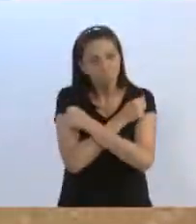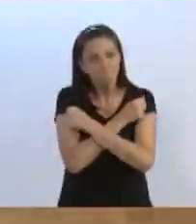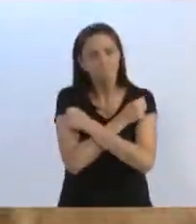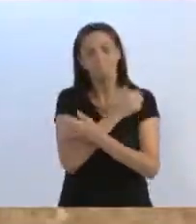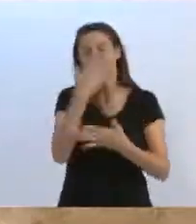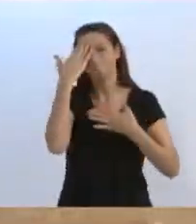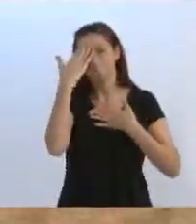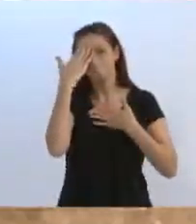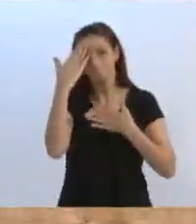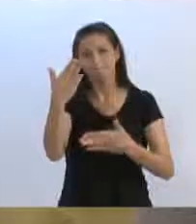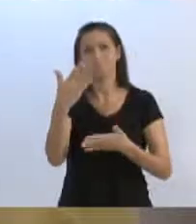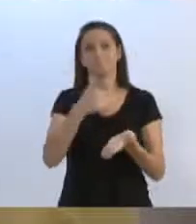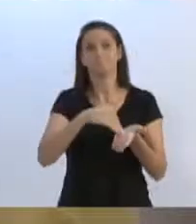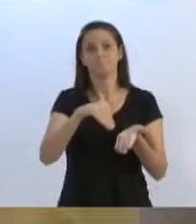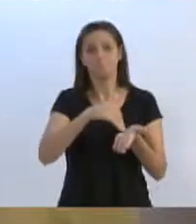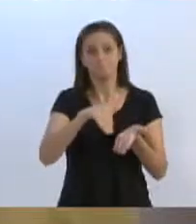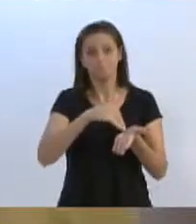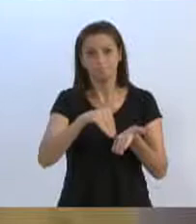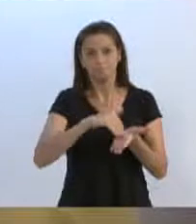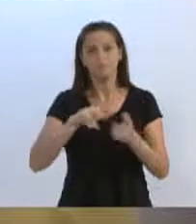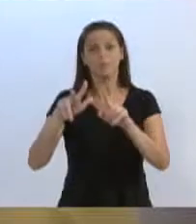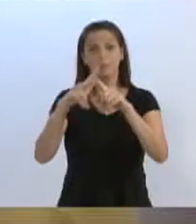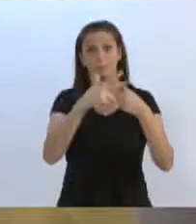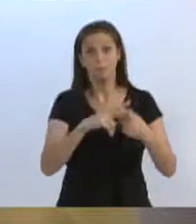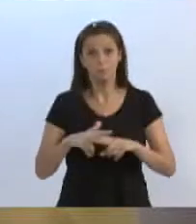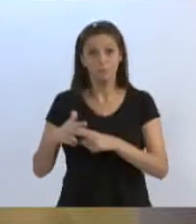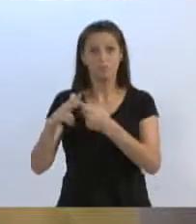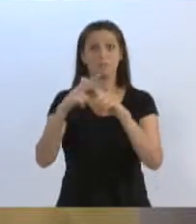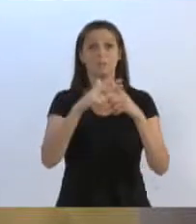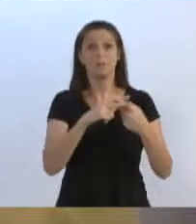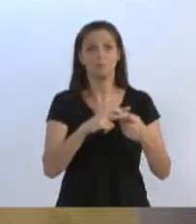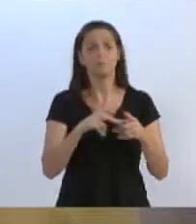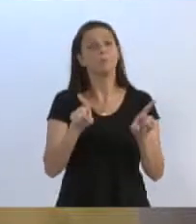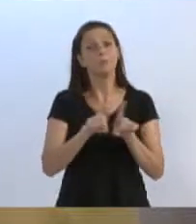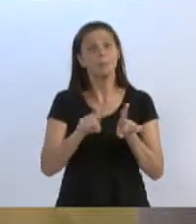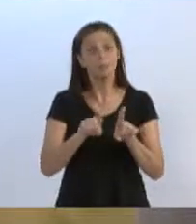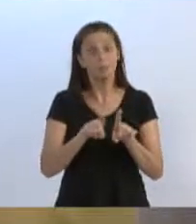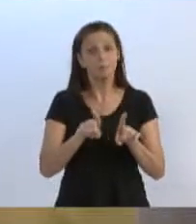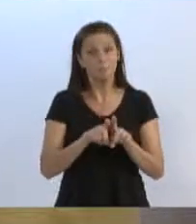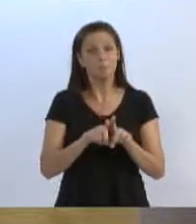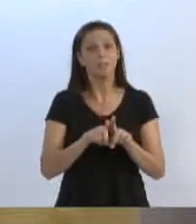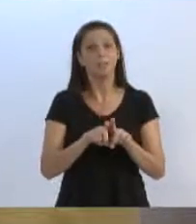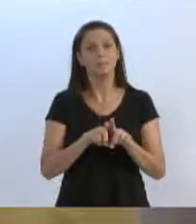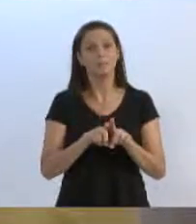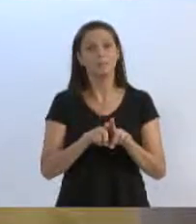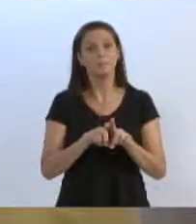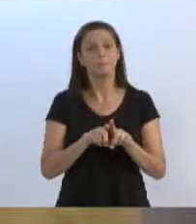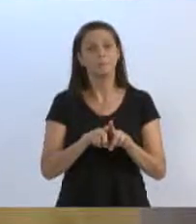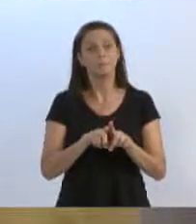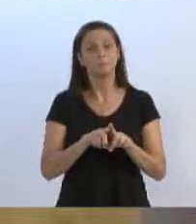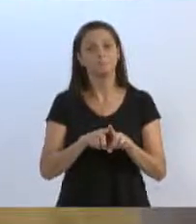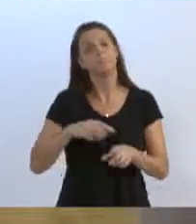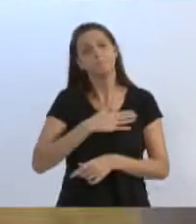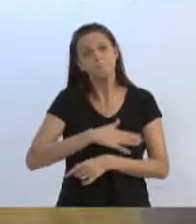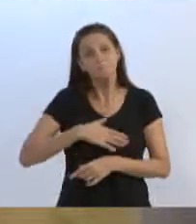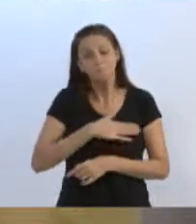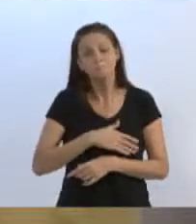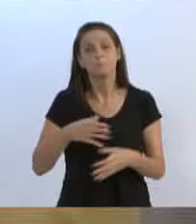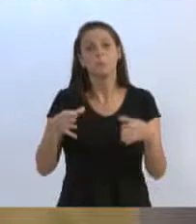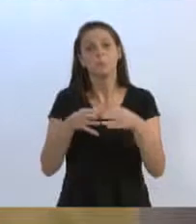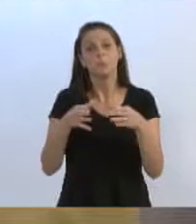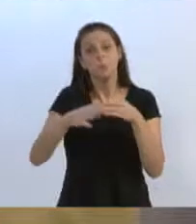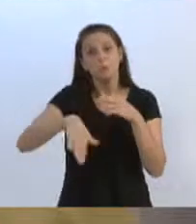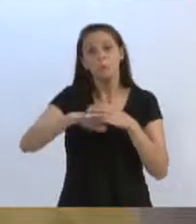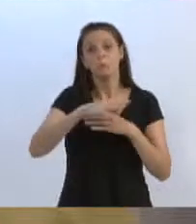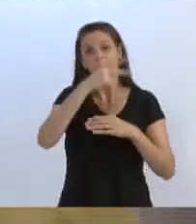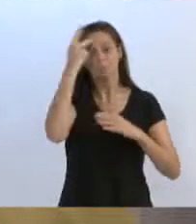a secretaria de manutenção e wanda também aqui a nossa saudação aos moradores daquela região que